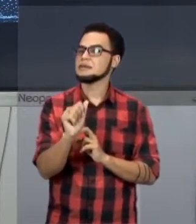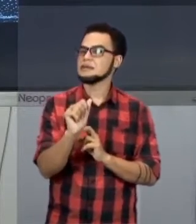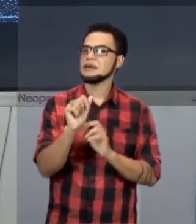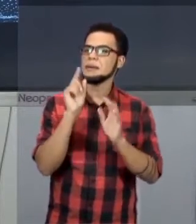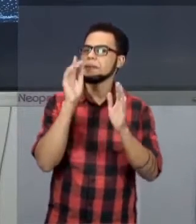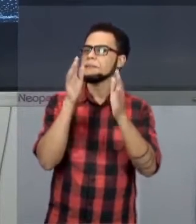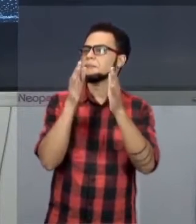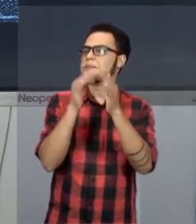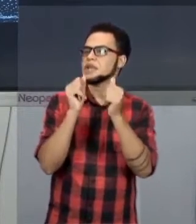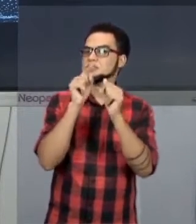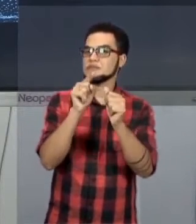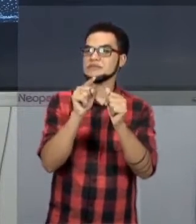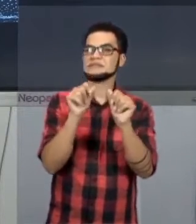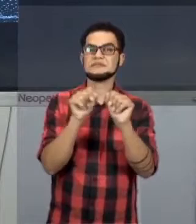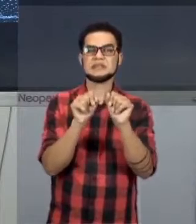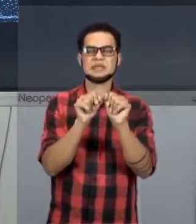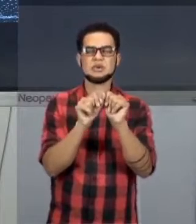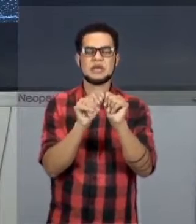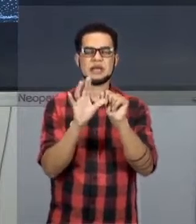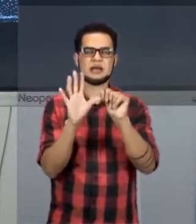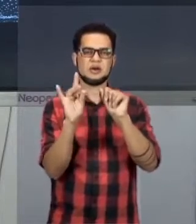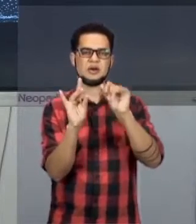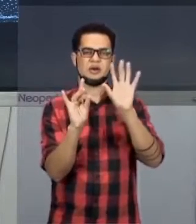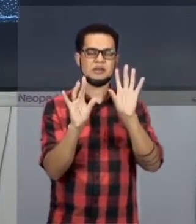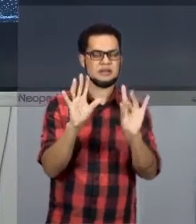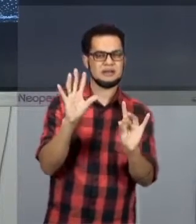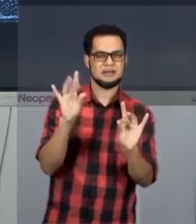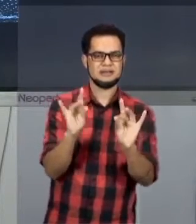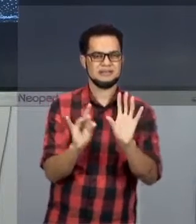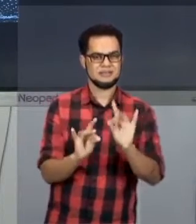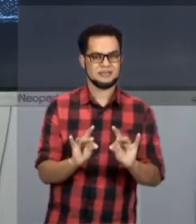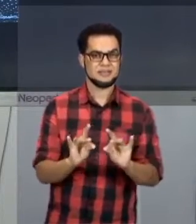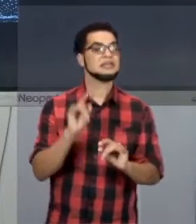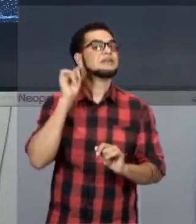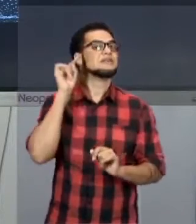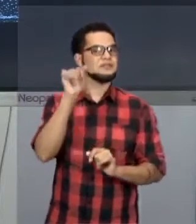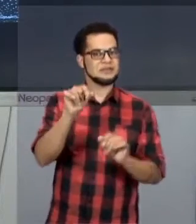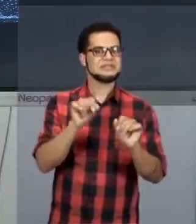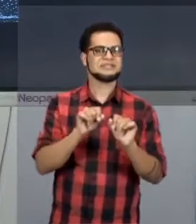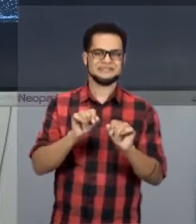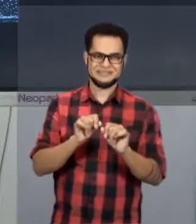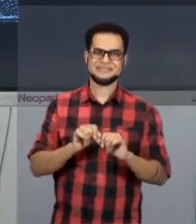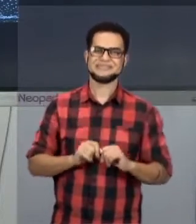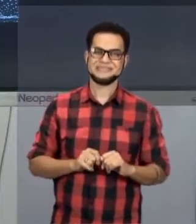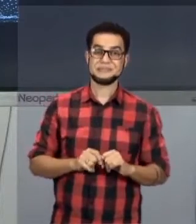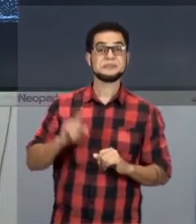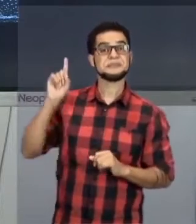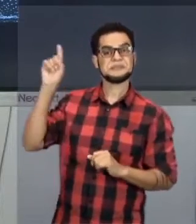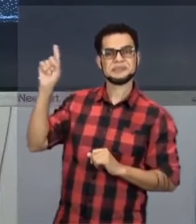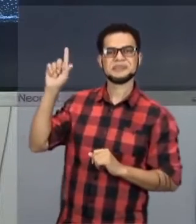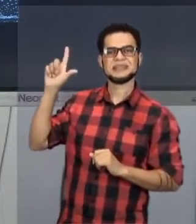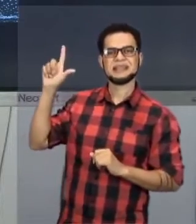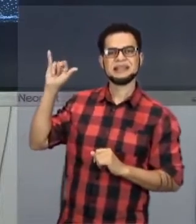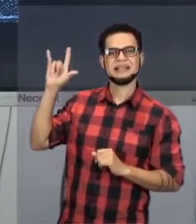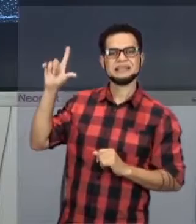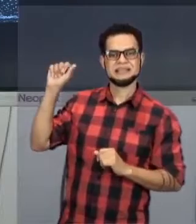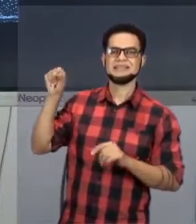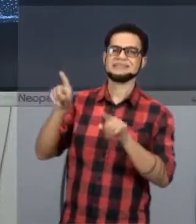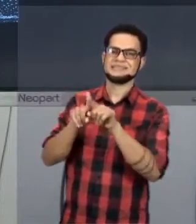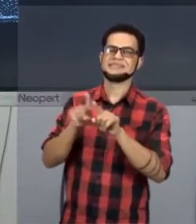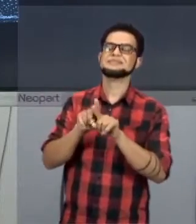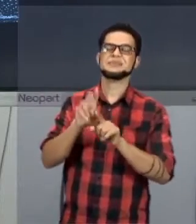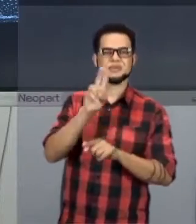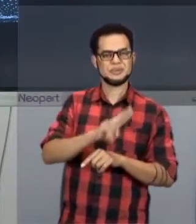uma colagem. Então, vocês vão fazer uma colagem. A Lila também trabalha muito dessa forma.